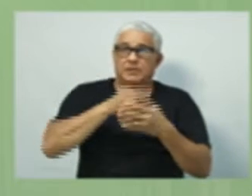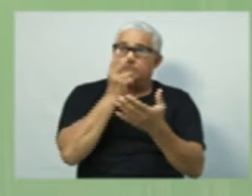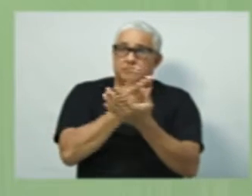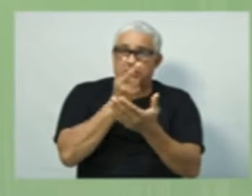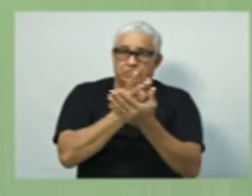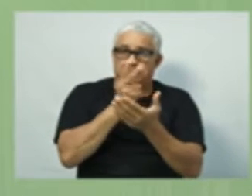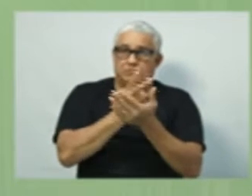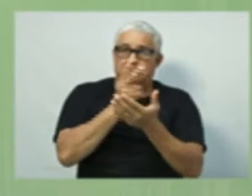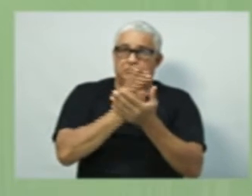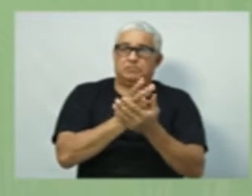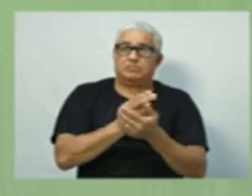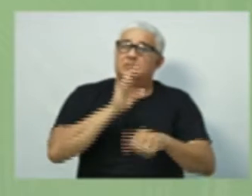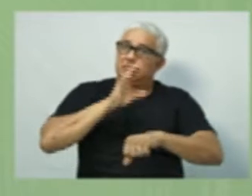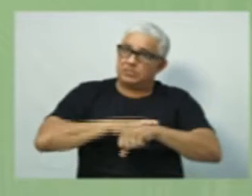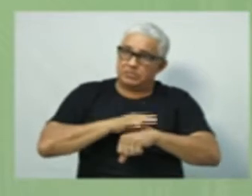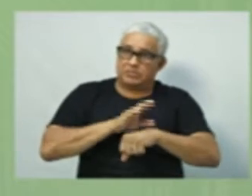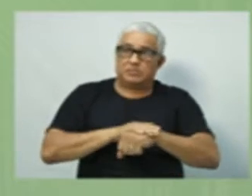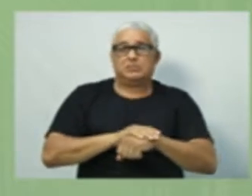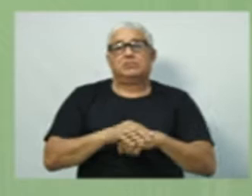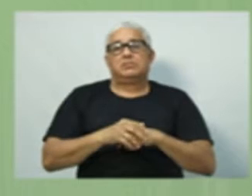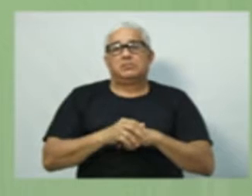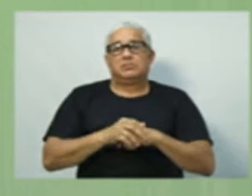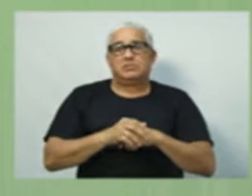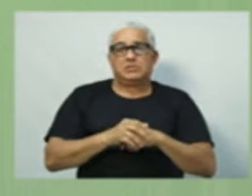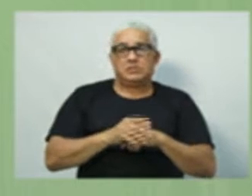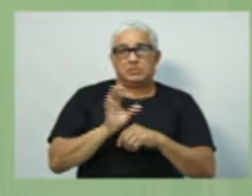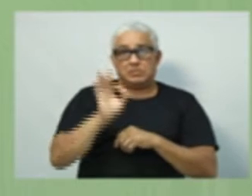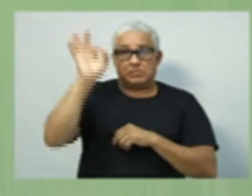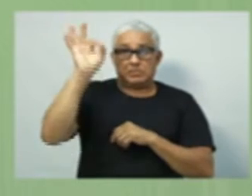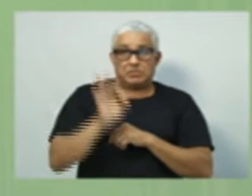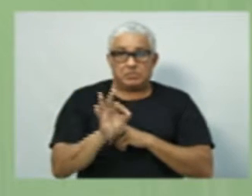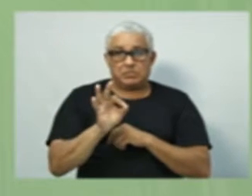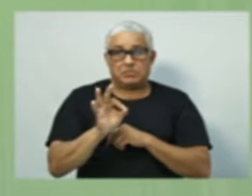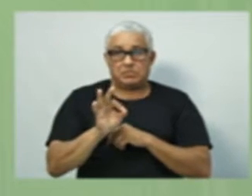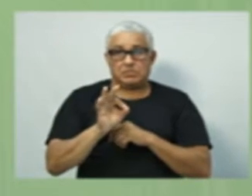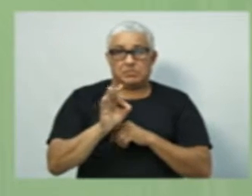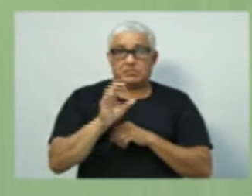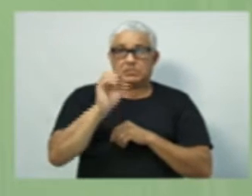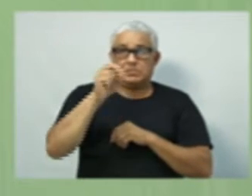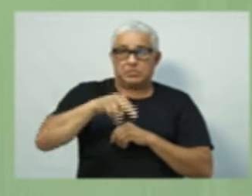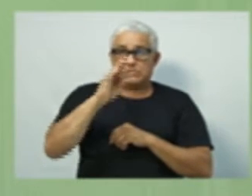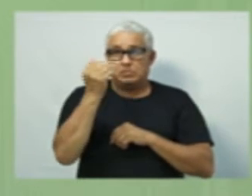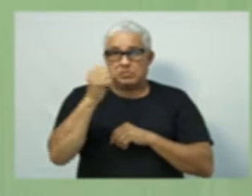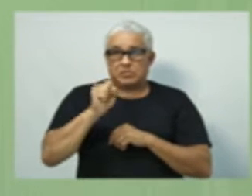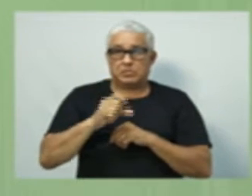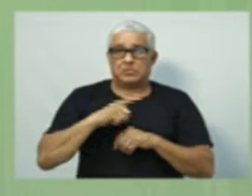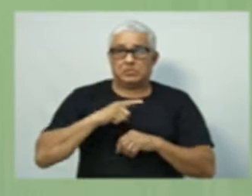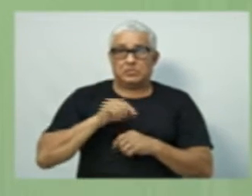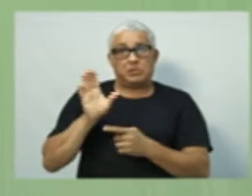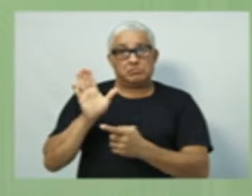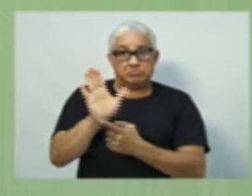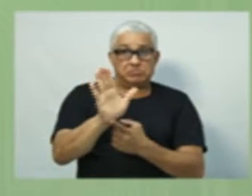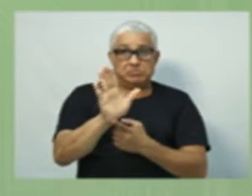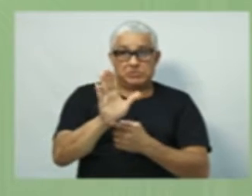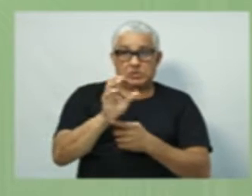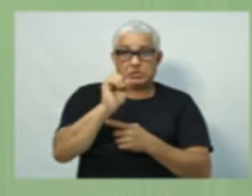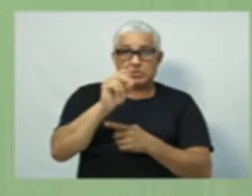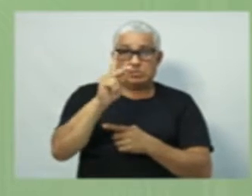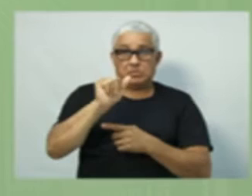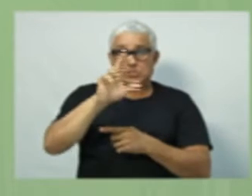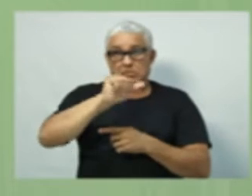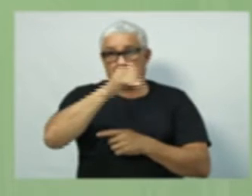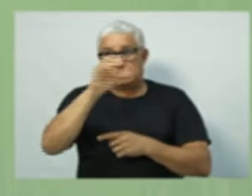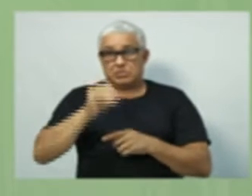período ou seja indica o percentual que as contas representa representam das operações